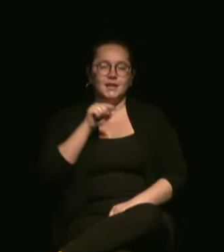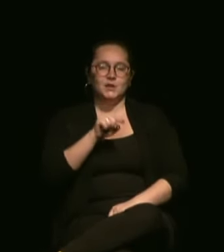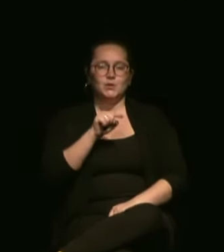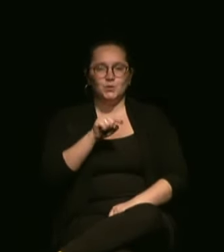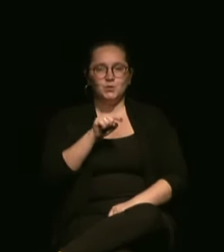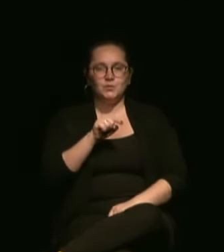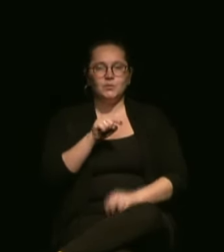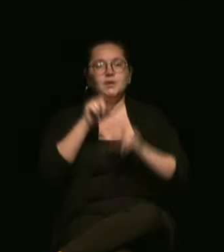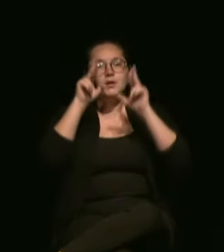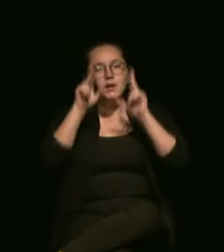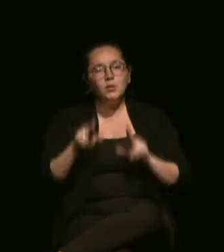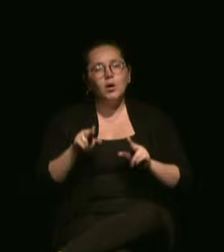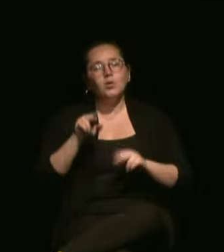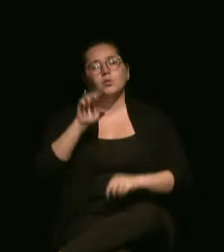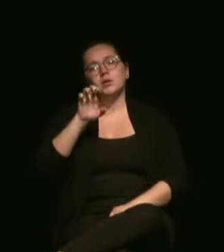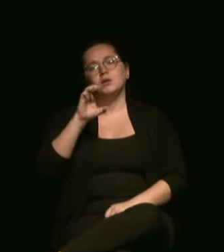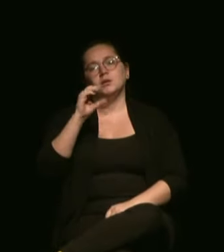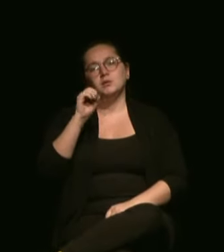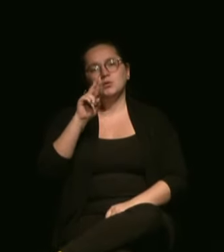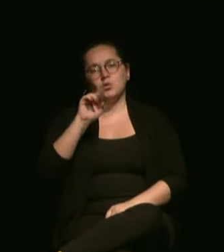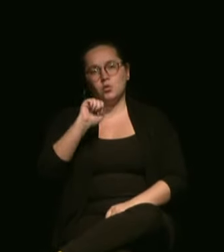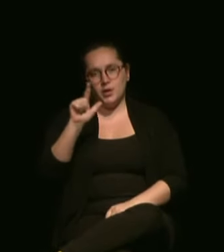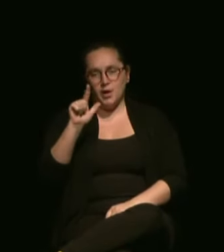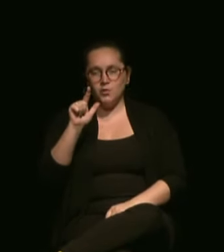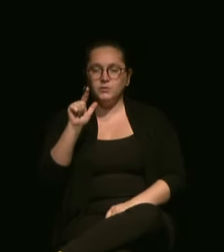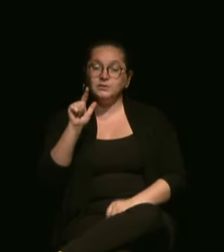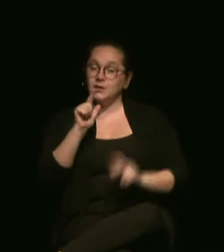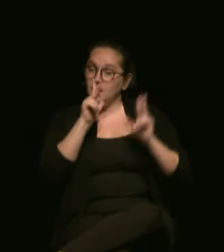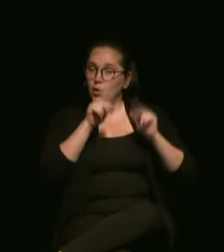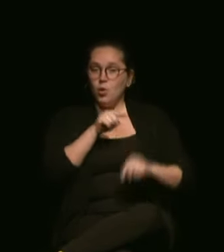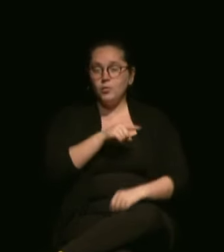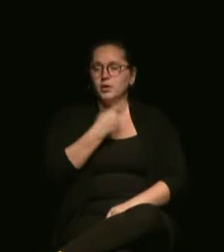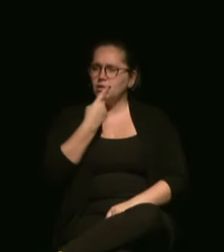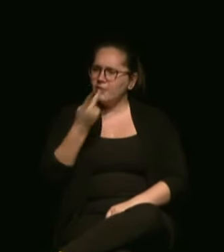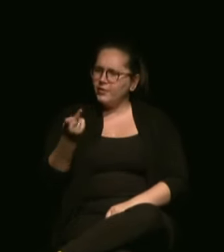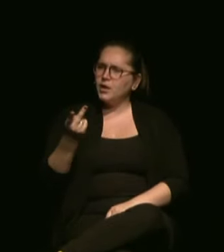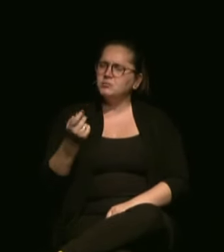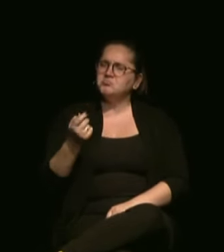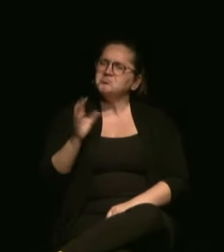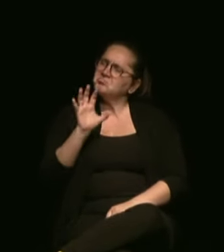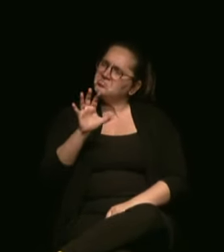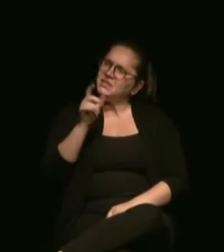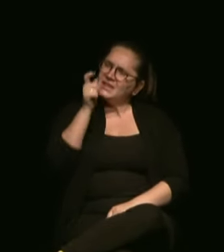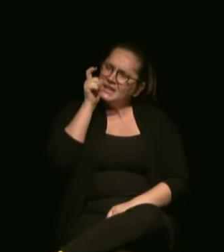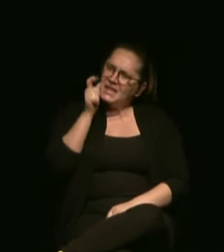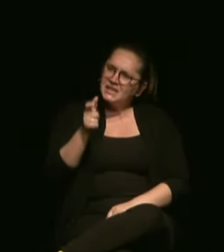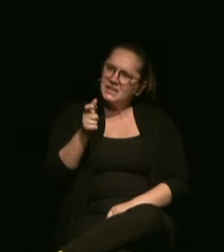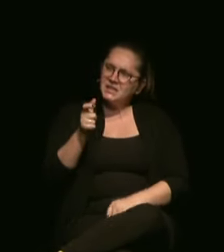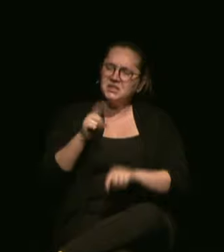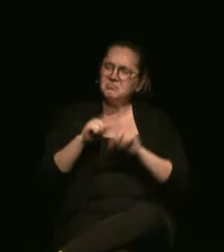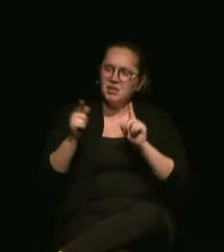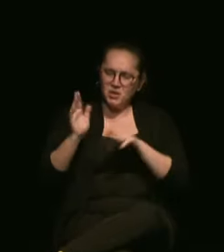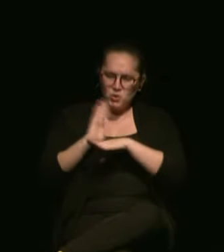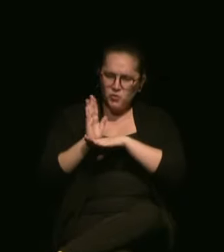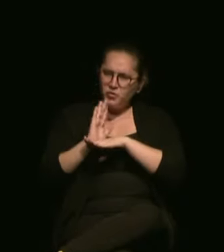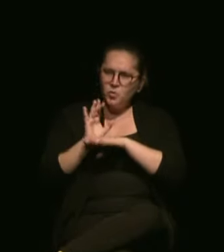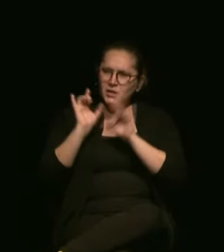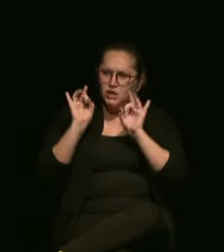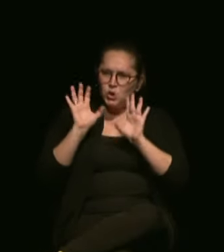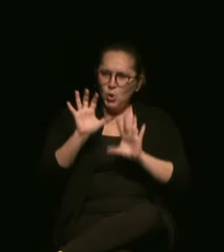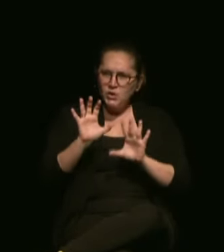o Escorel, eu teria dito para o Coutinho: interessante, mas é isso o filme? Não tem mais do que